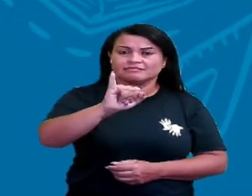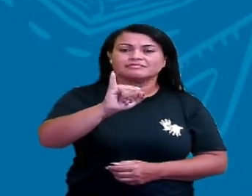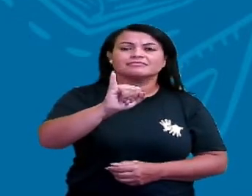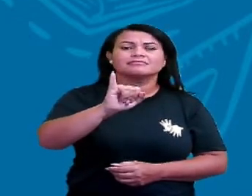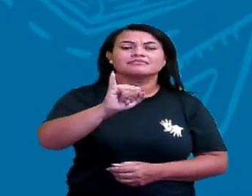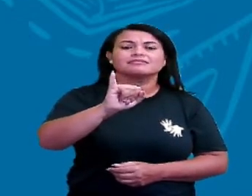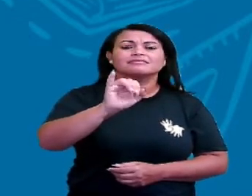I,